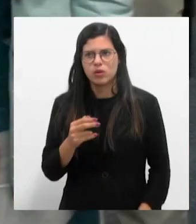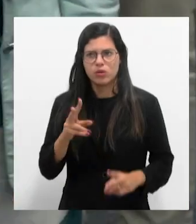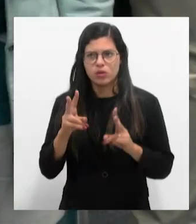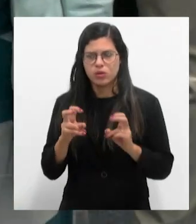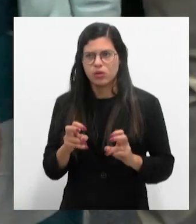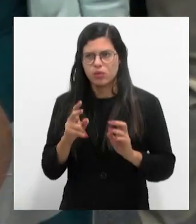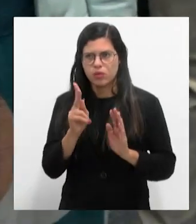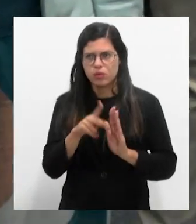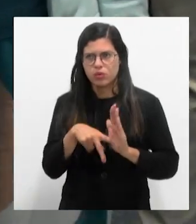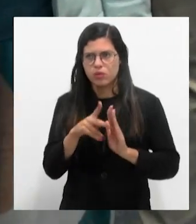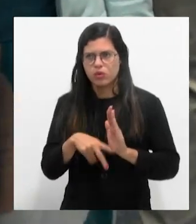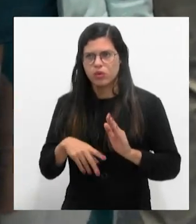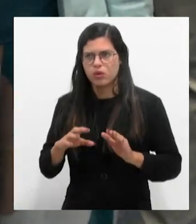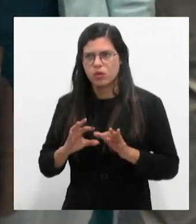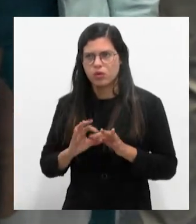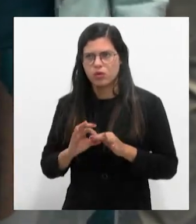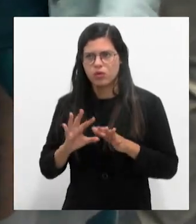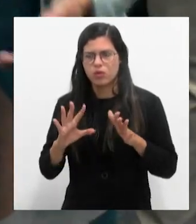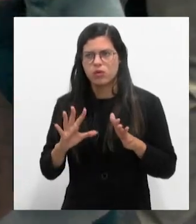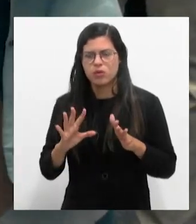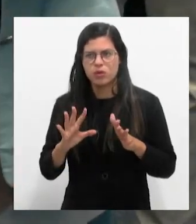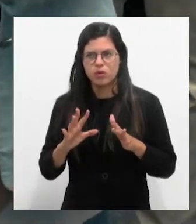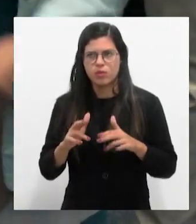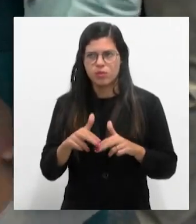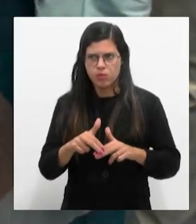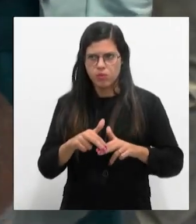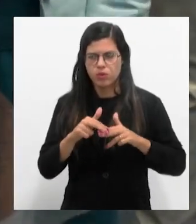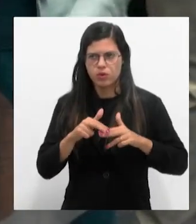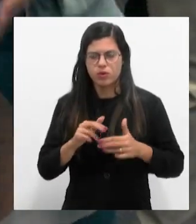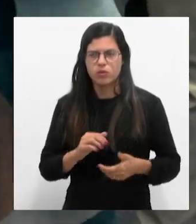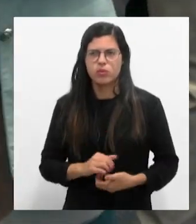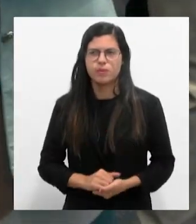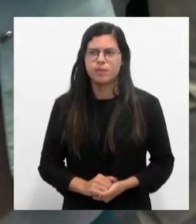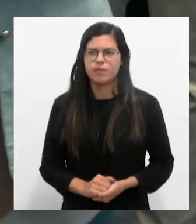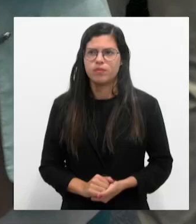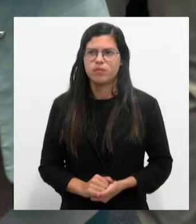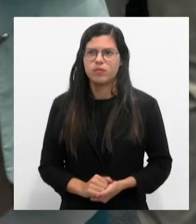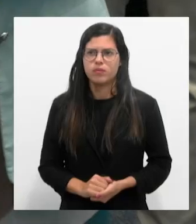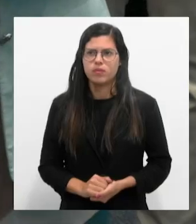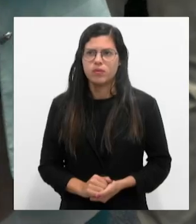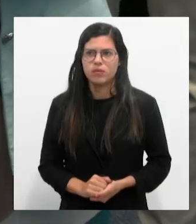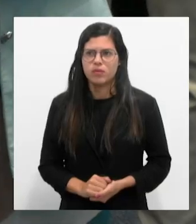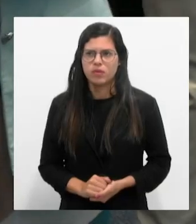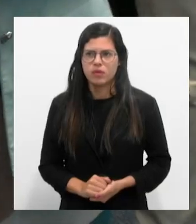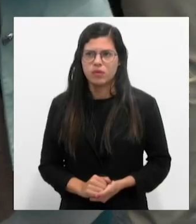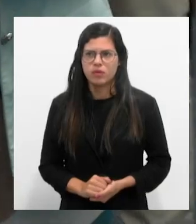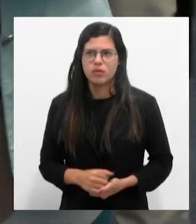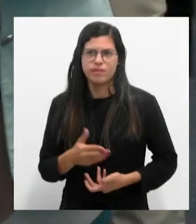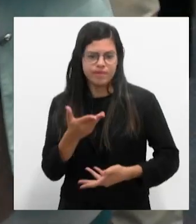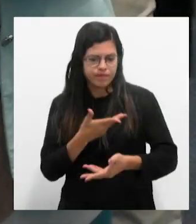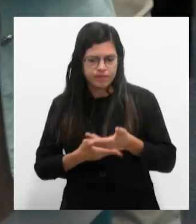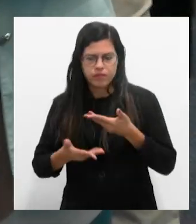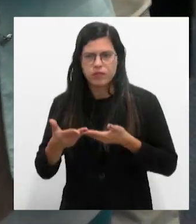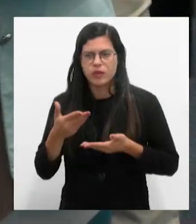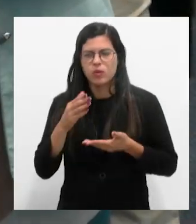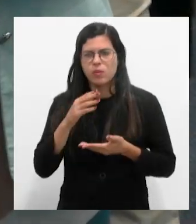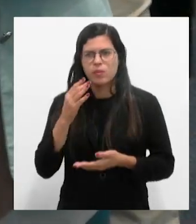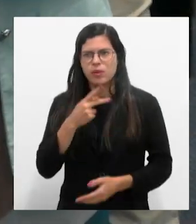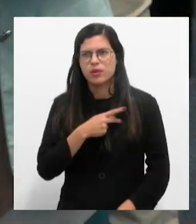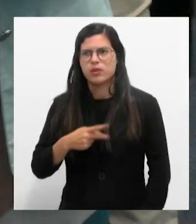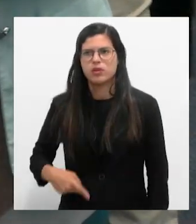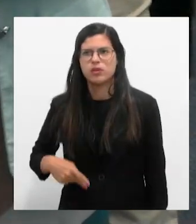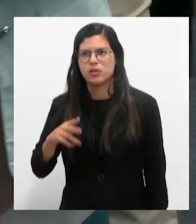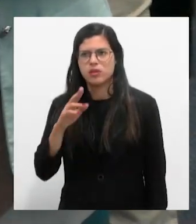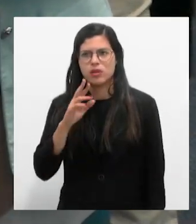projetos autorizativos. Então, nesse sentido, construir com o presidente da CCJ a oportunidade